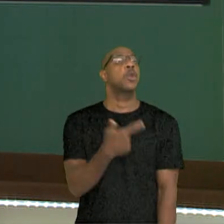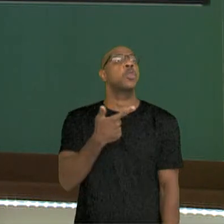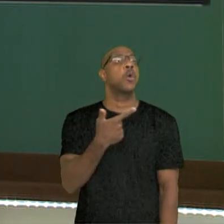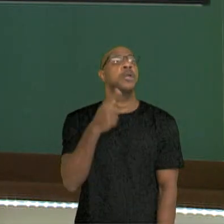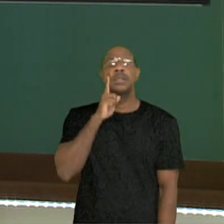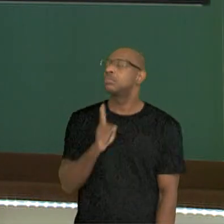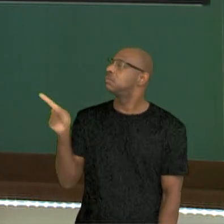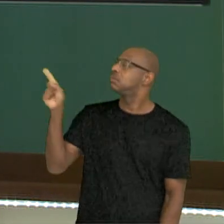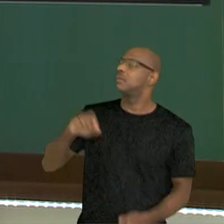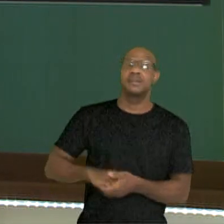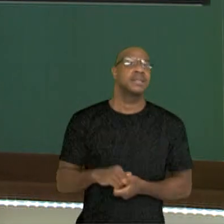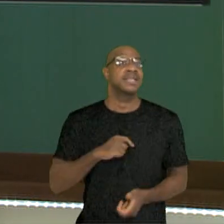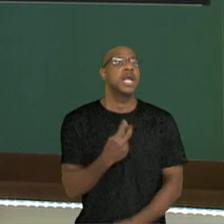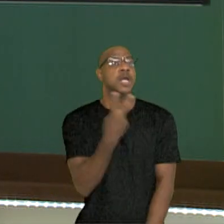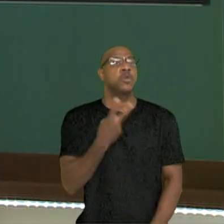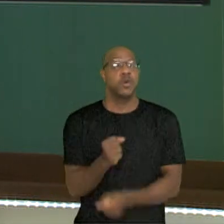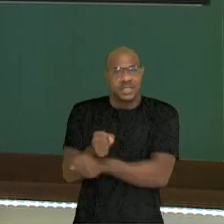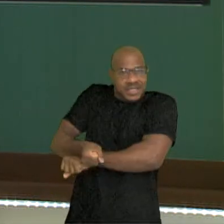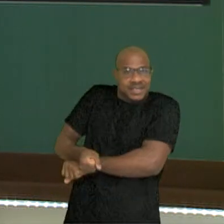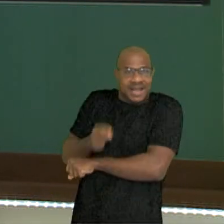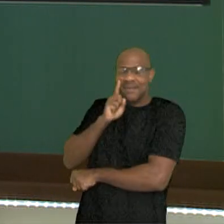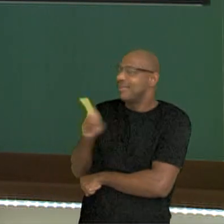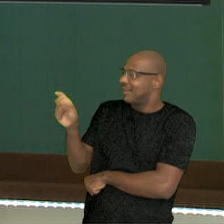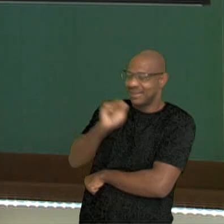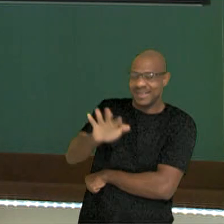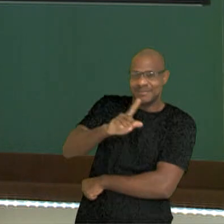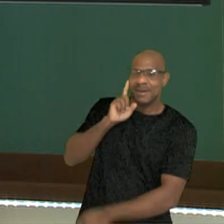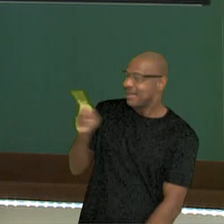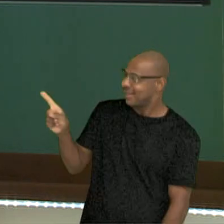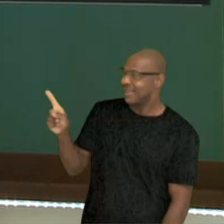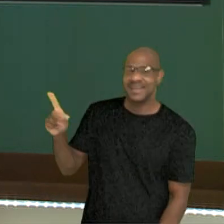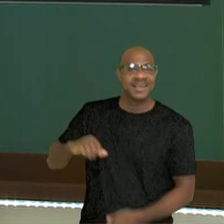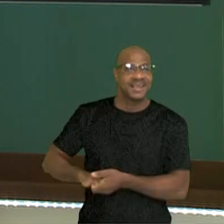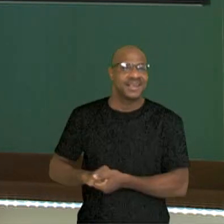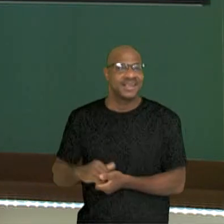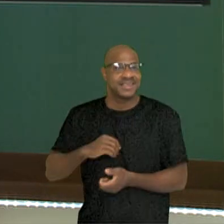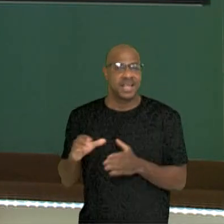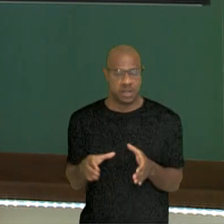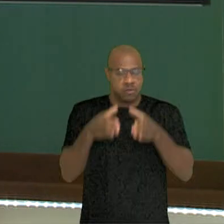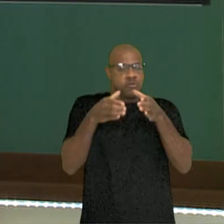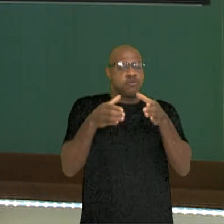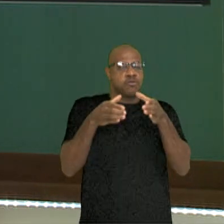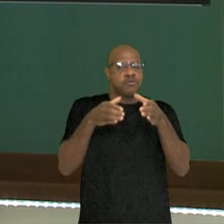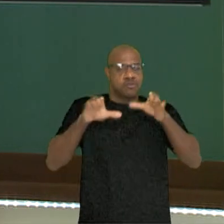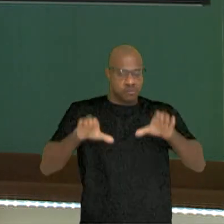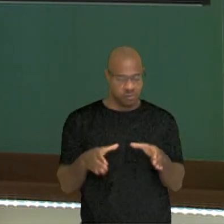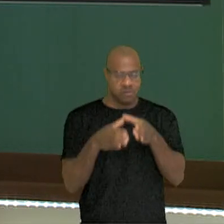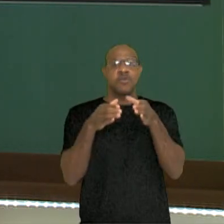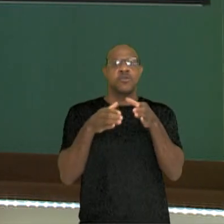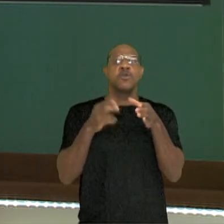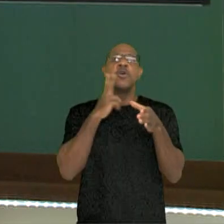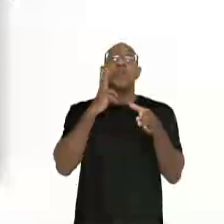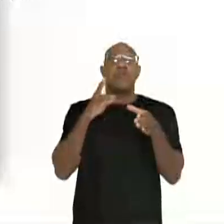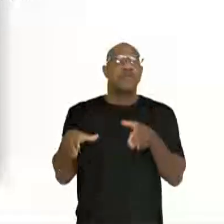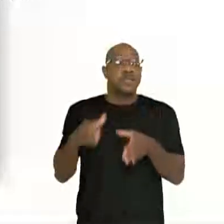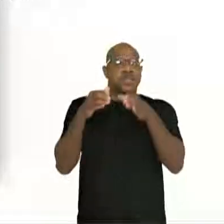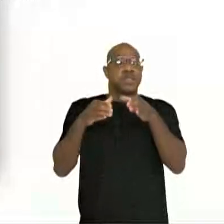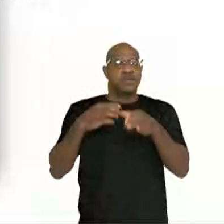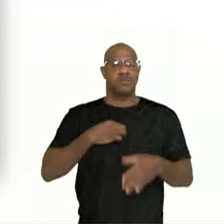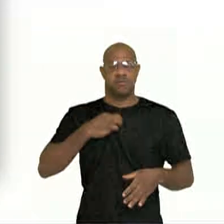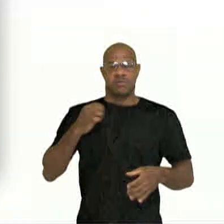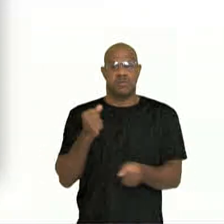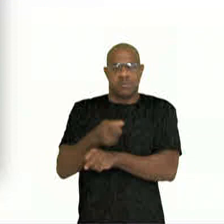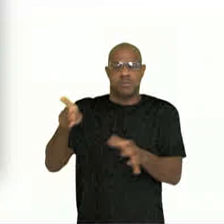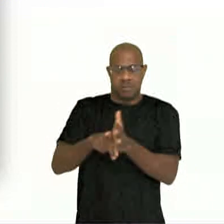a gente tem 2 escravos aqui em foco, né, carregando jarras de vinho, e eles estão usando vestimentas típicas, né, de